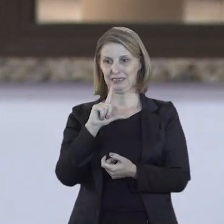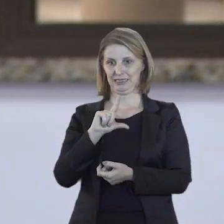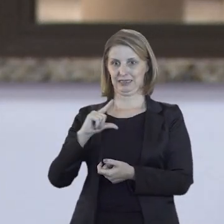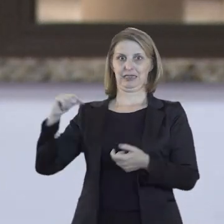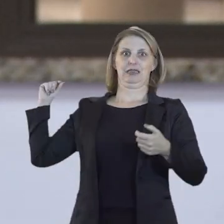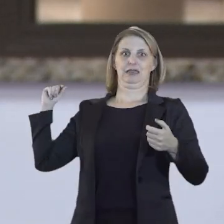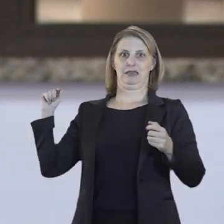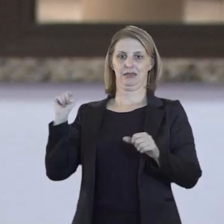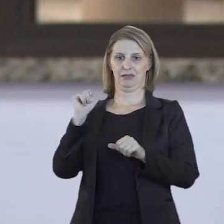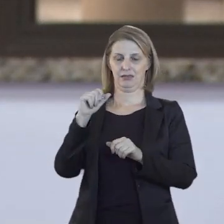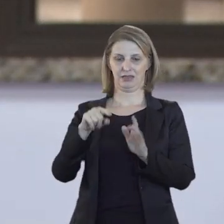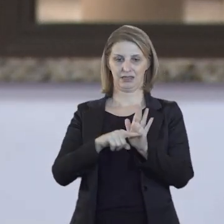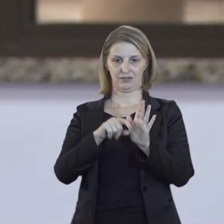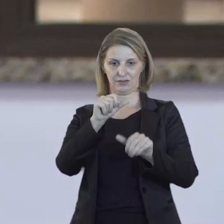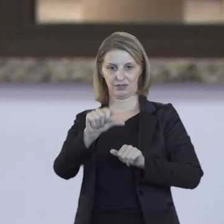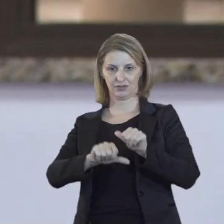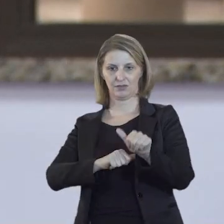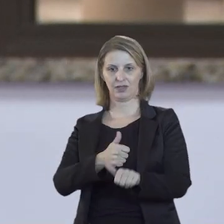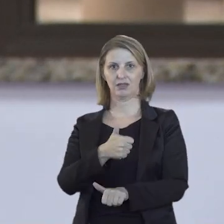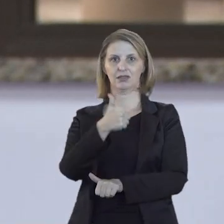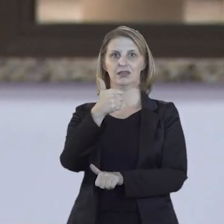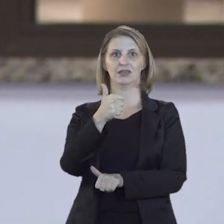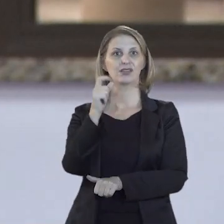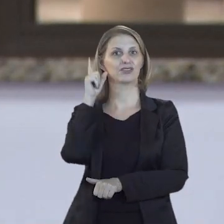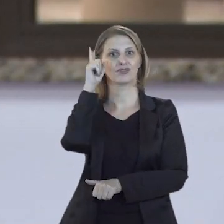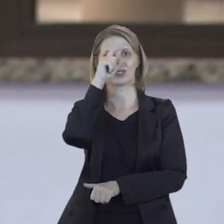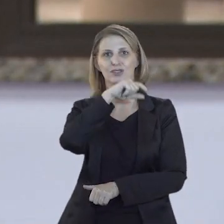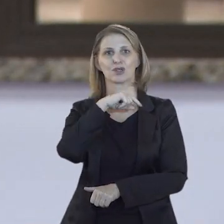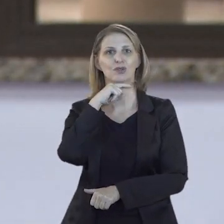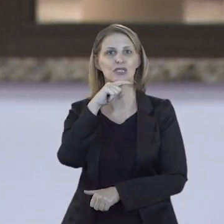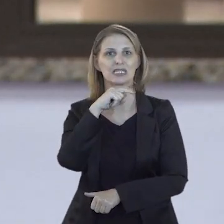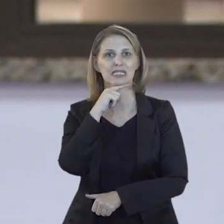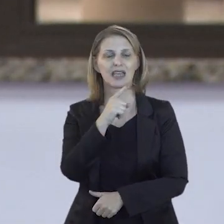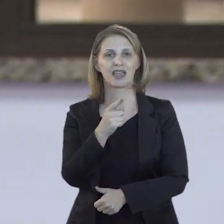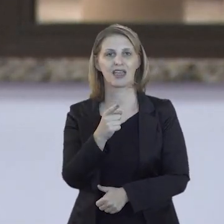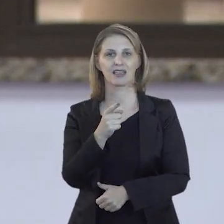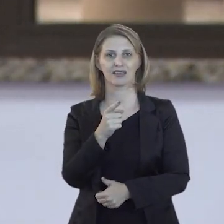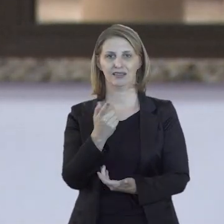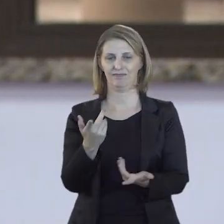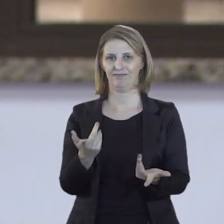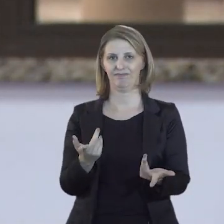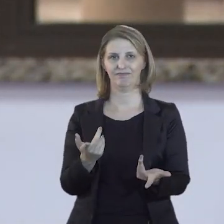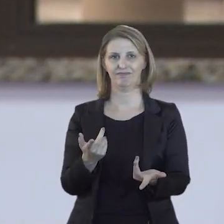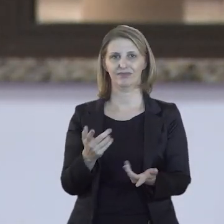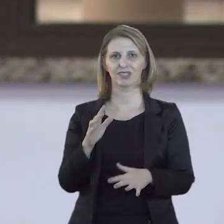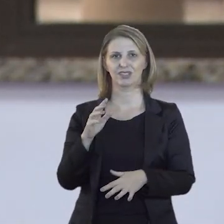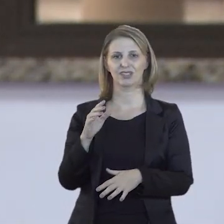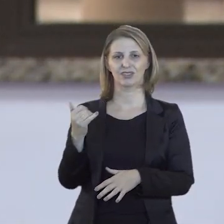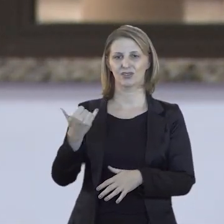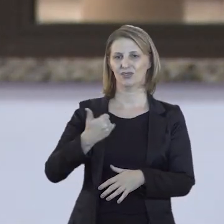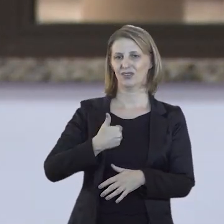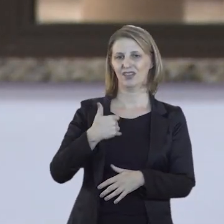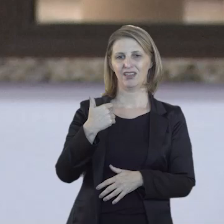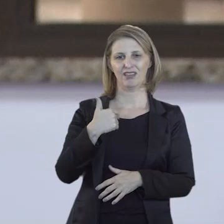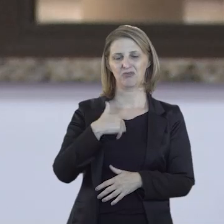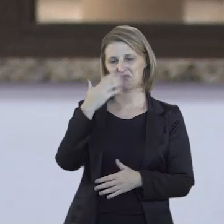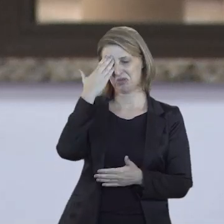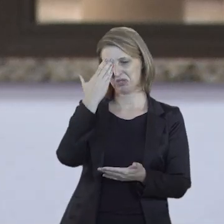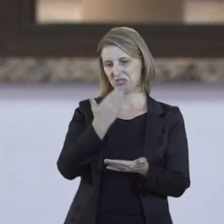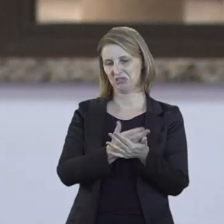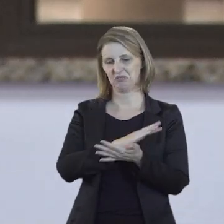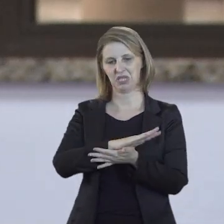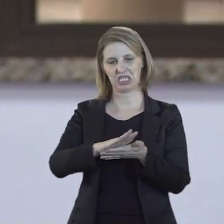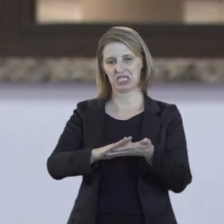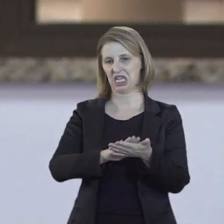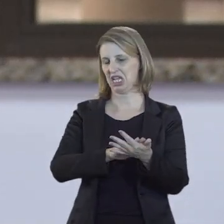tem dificuldade de sair daí desse pensamento de dor, de pessimismo, de desilusão, né? Eu